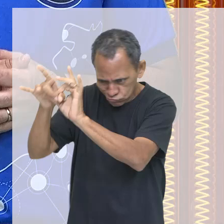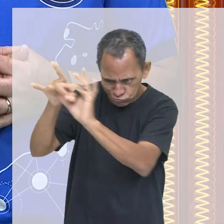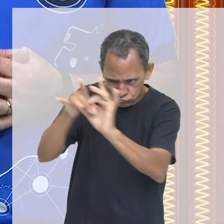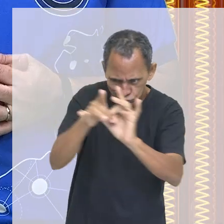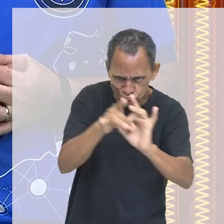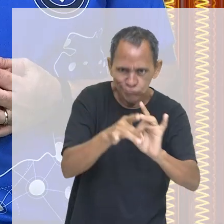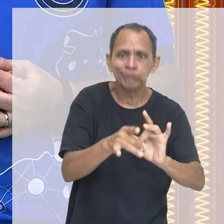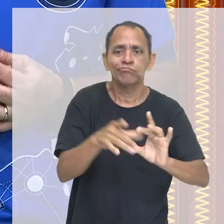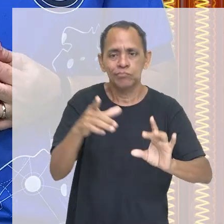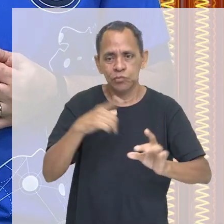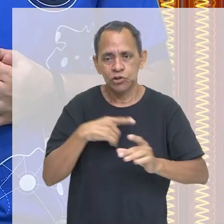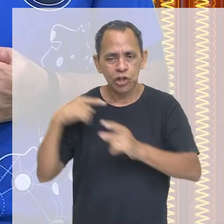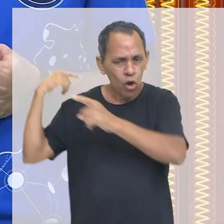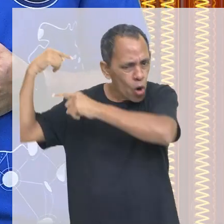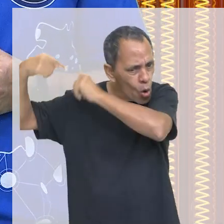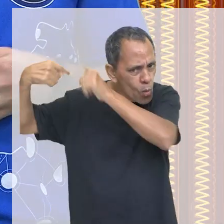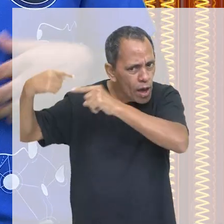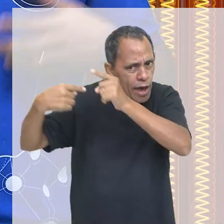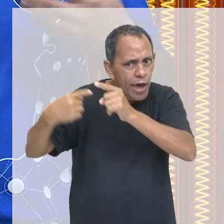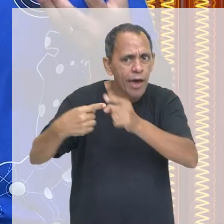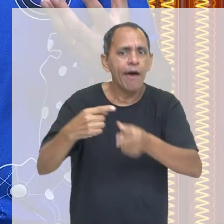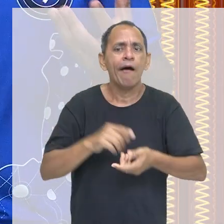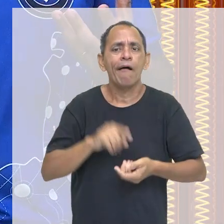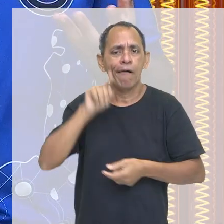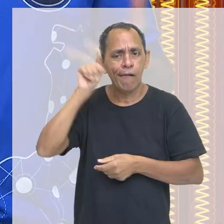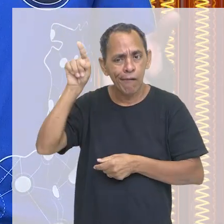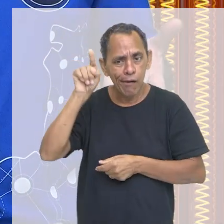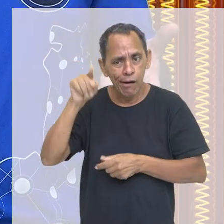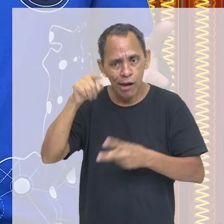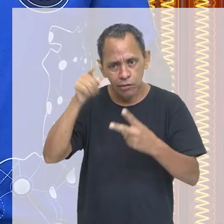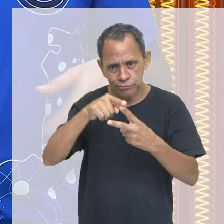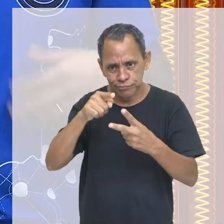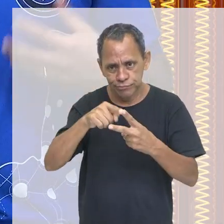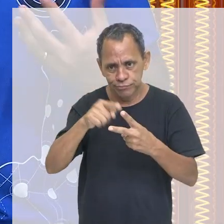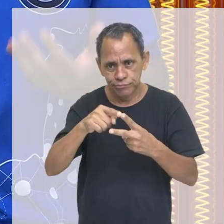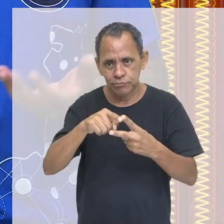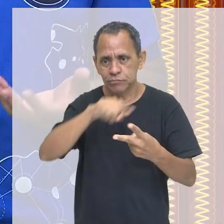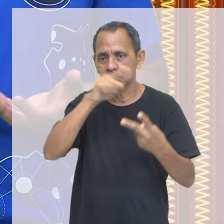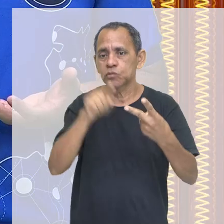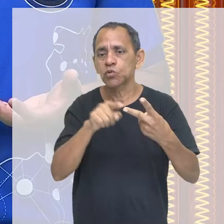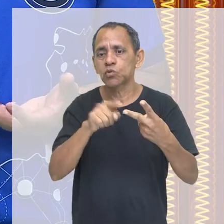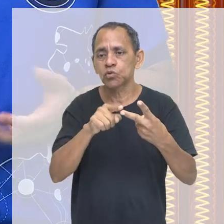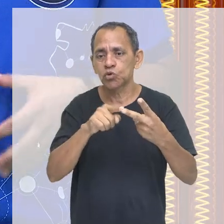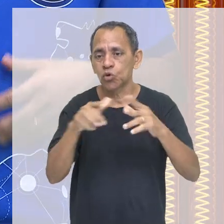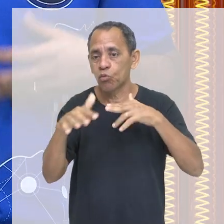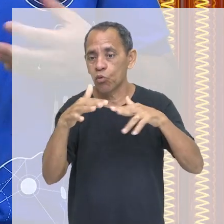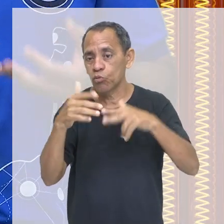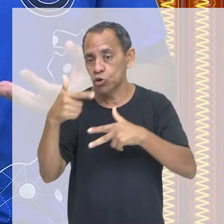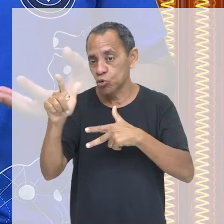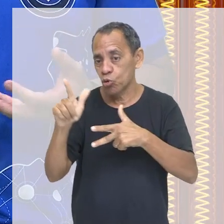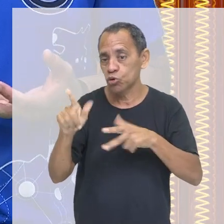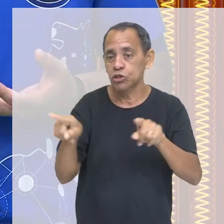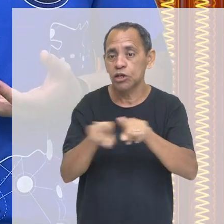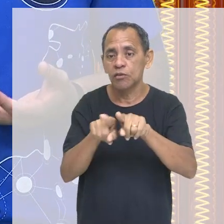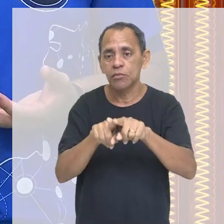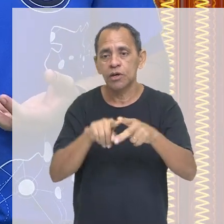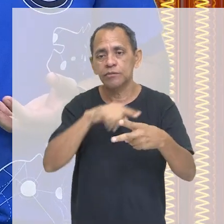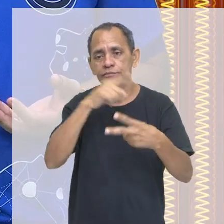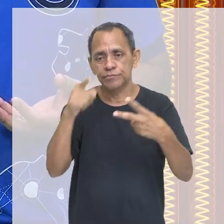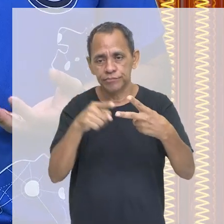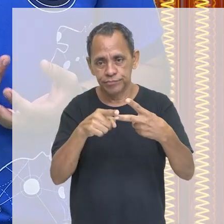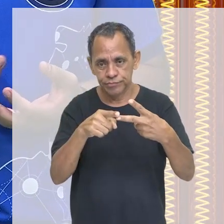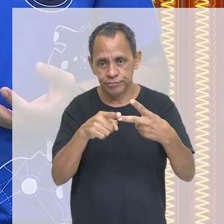ancestral germânico. E outro sentimento, outro movimento, por assim dizer, nacionalista,